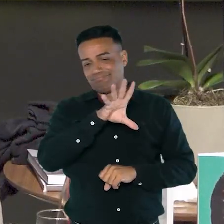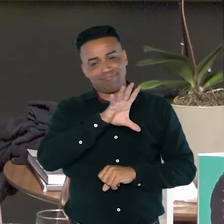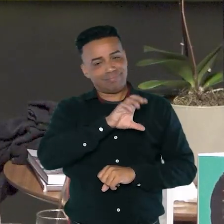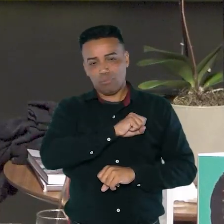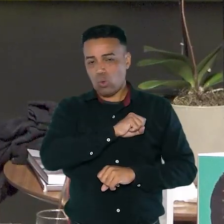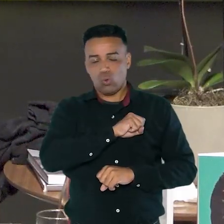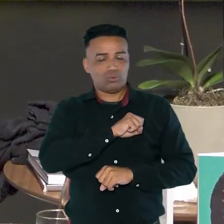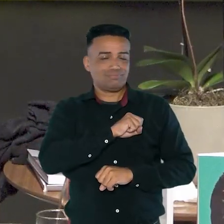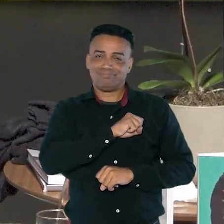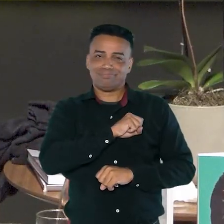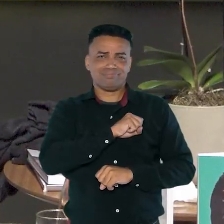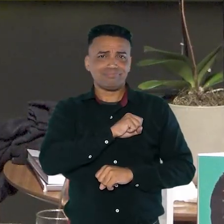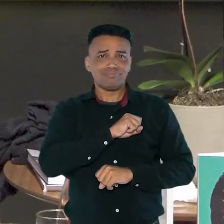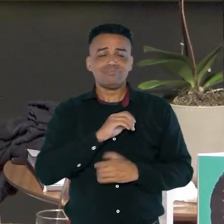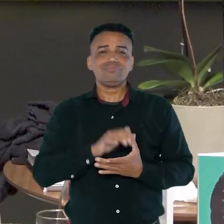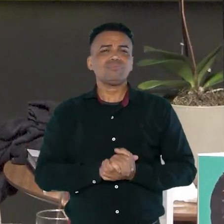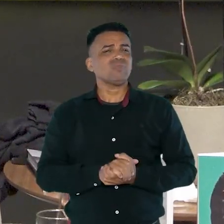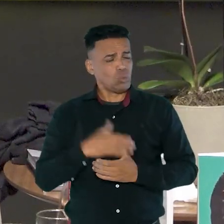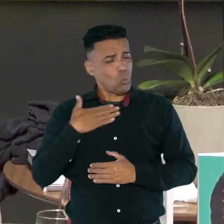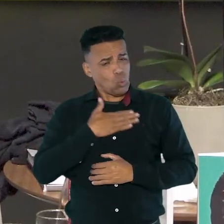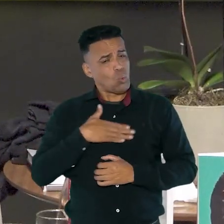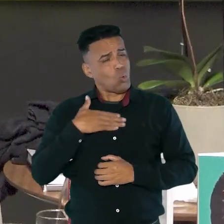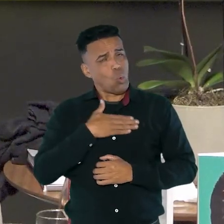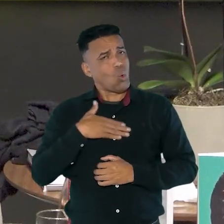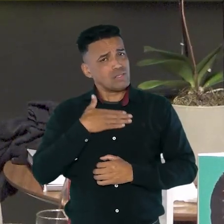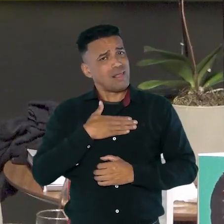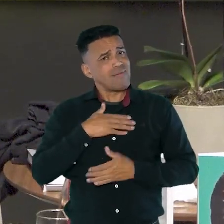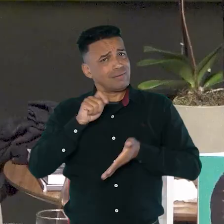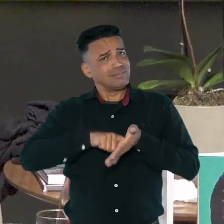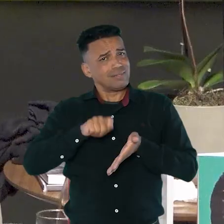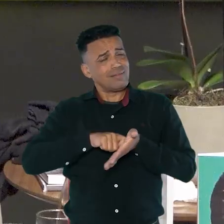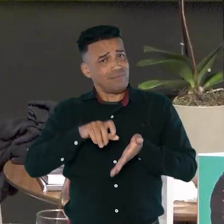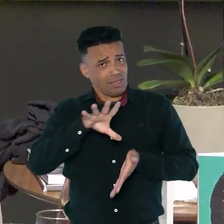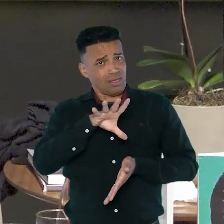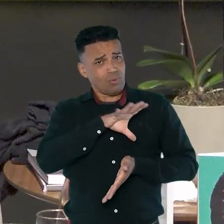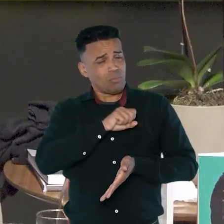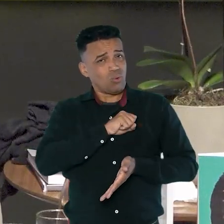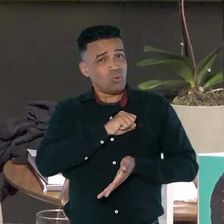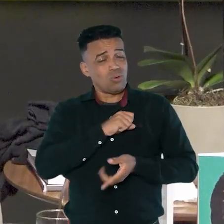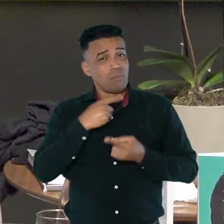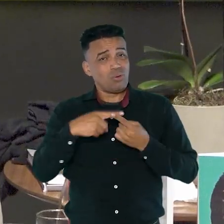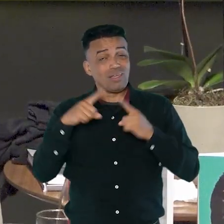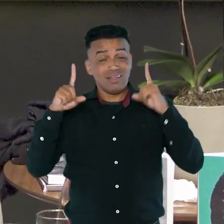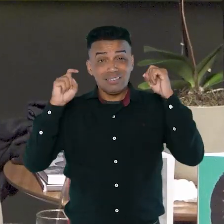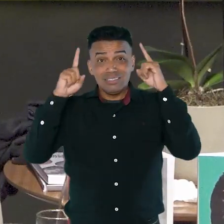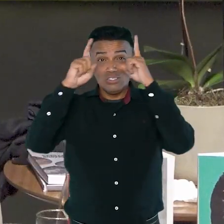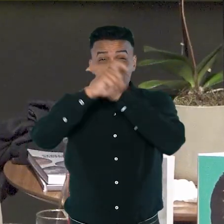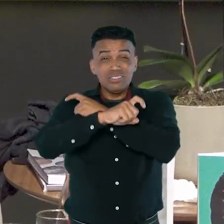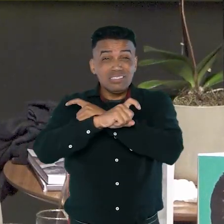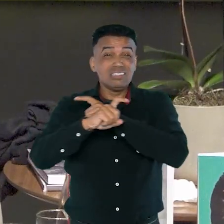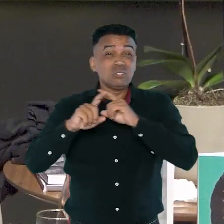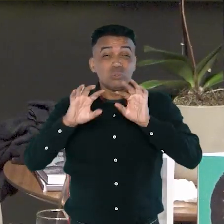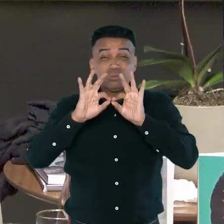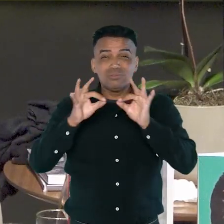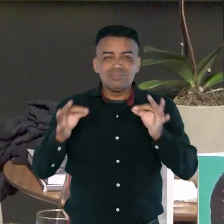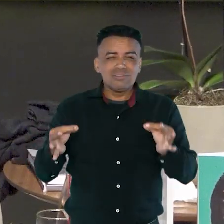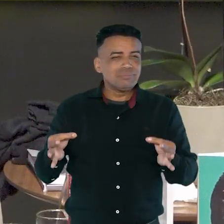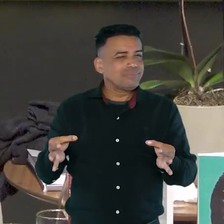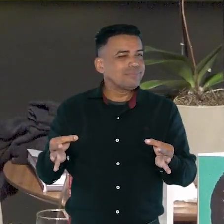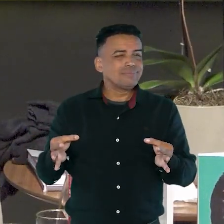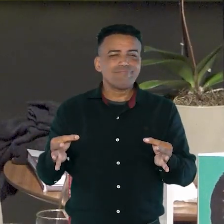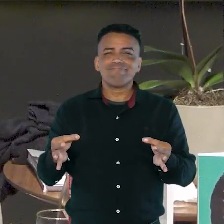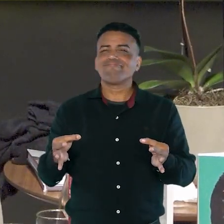isso. E eu gostaria muito, porque é muito difícil também. O simples, ele é muito